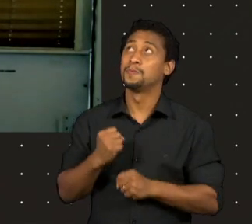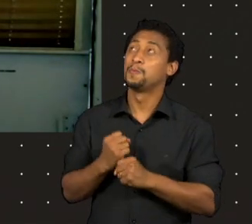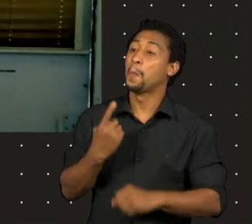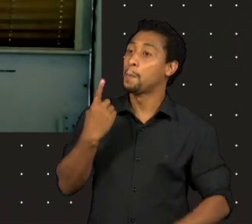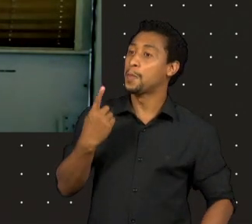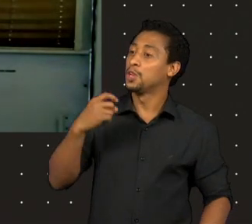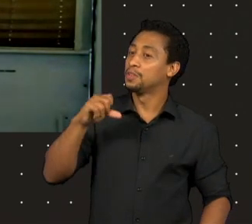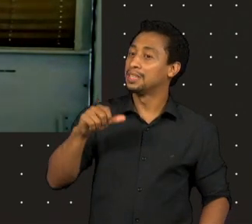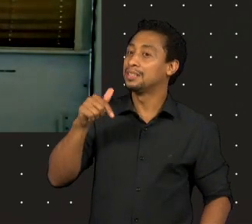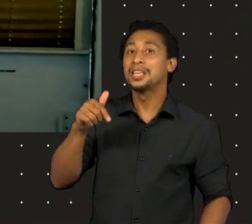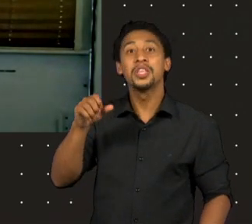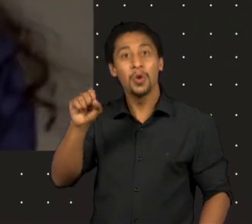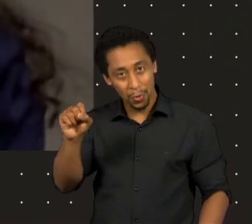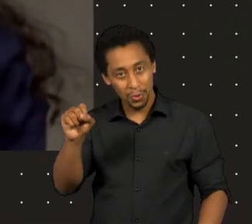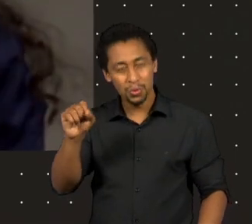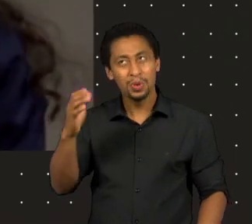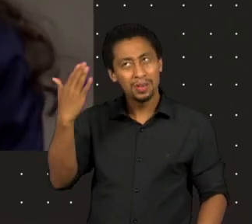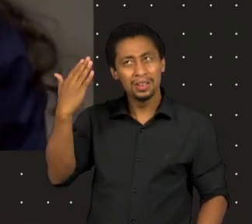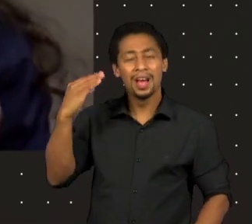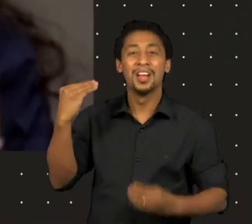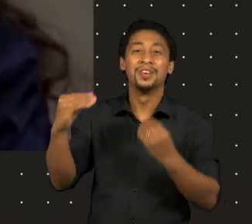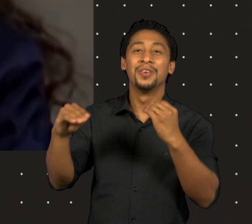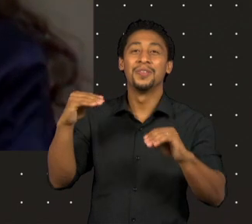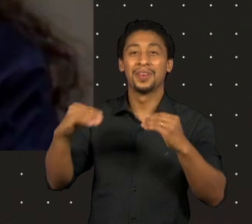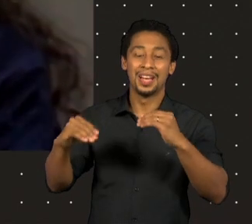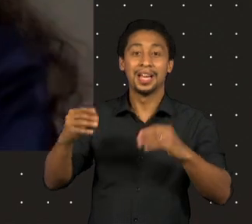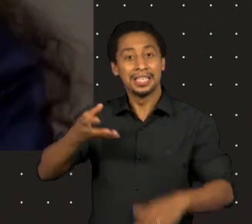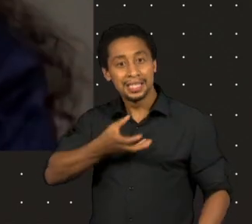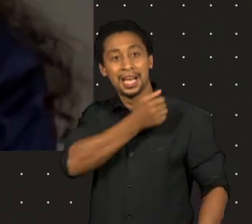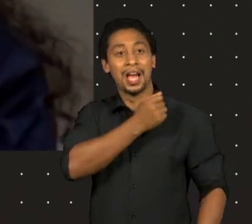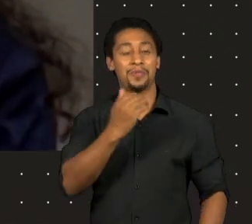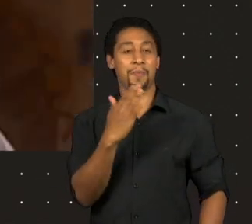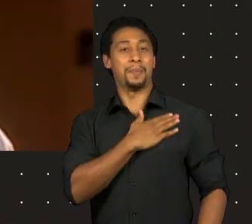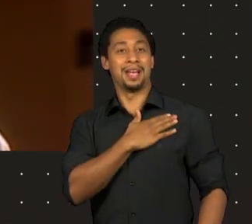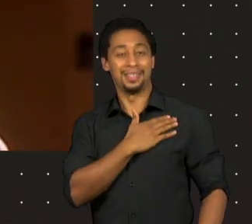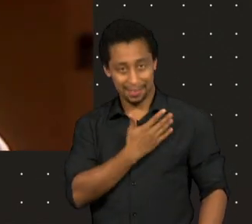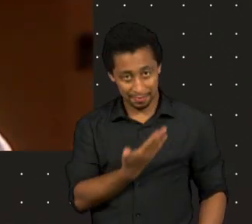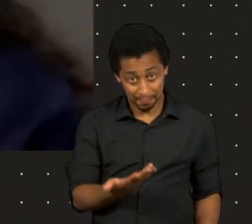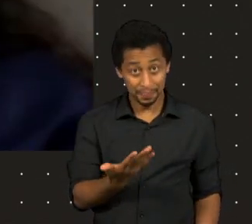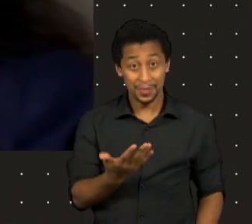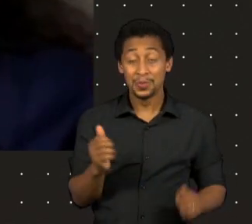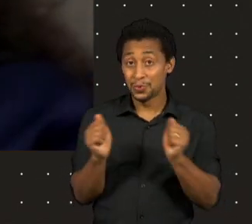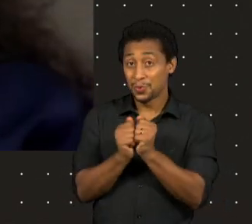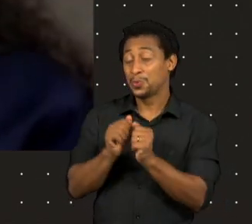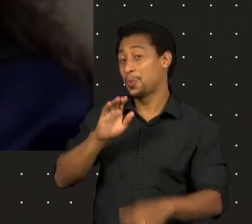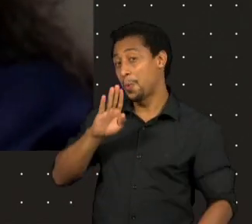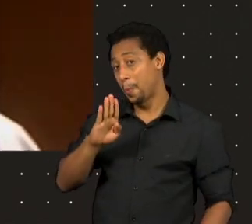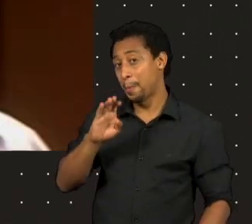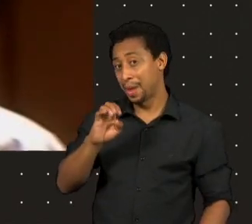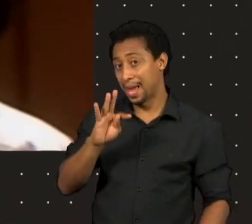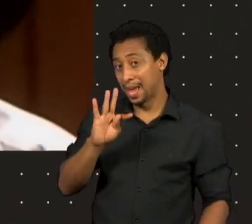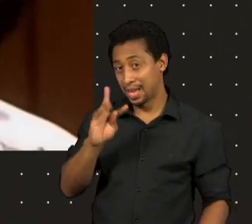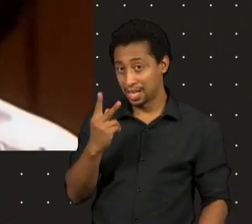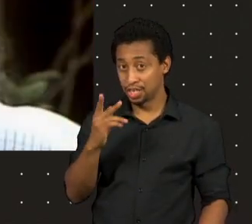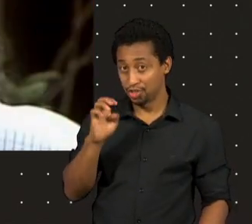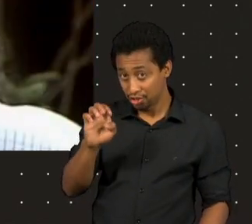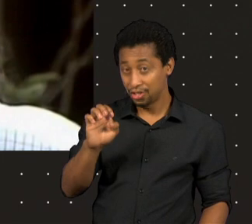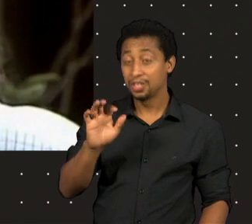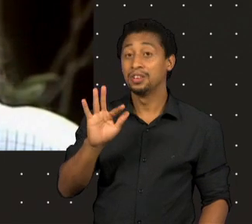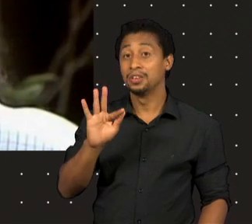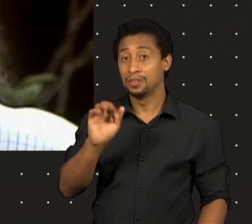na novela O Salvador da Pátria. Eu era irmã dela, filha da Bete Faria, tão bem recebida. Eu tenho uma gratidão enorme, um